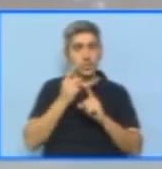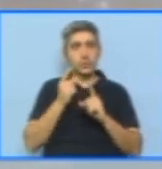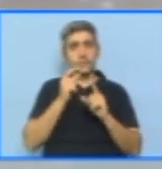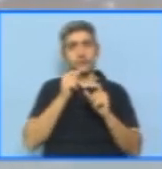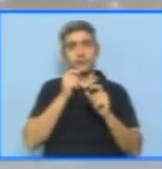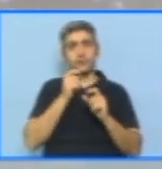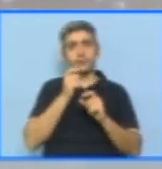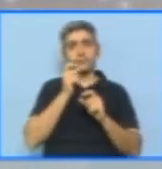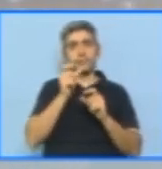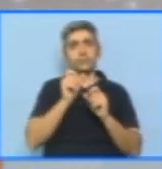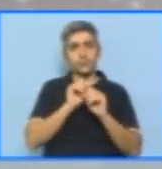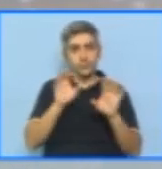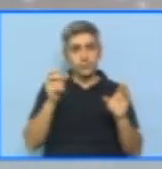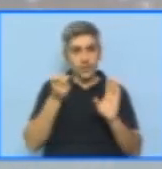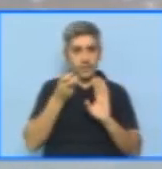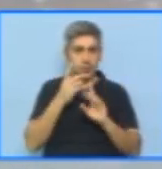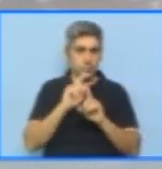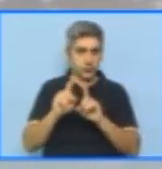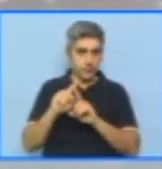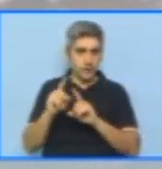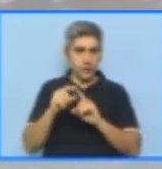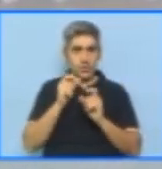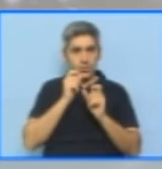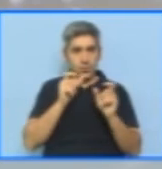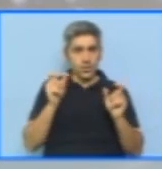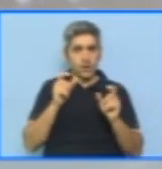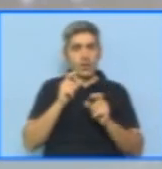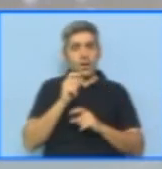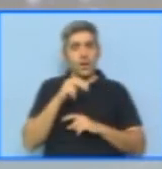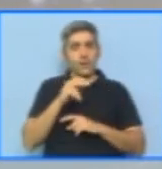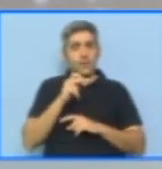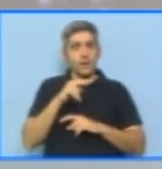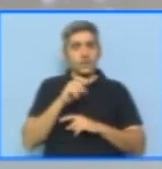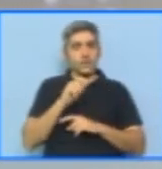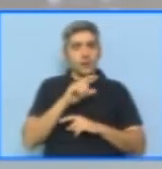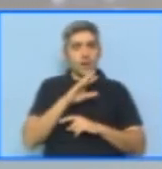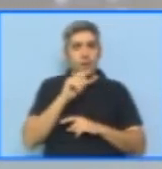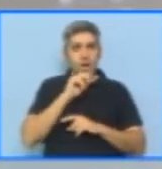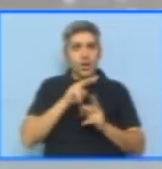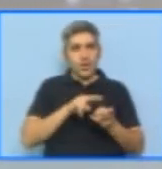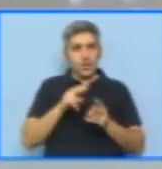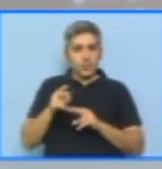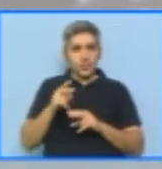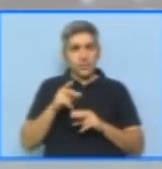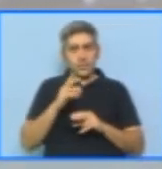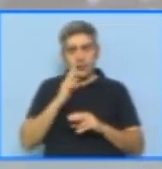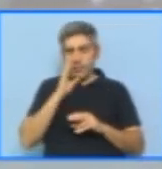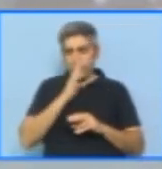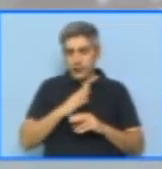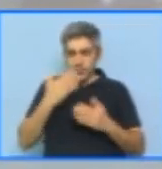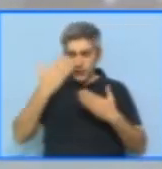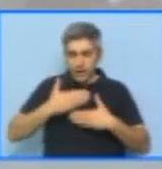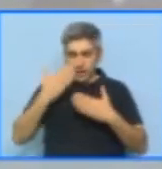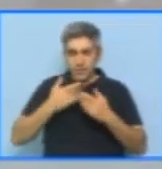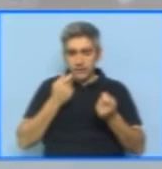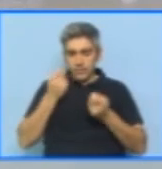mensagem, ou as mensagens, que se quisermos generalizar, do Evangelho, nós podemos traduzi-la nos atos, no dia-a-dia, na